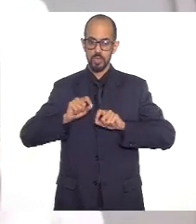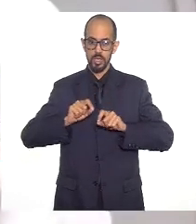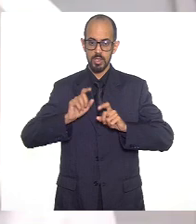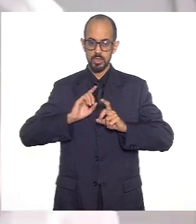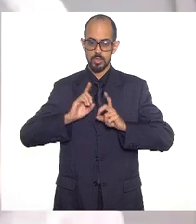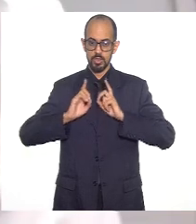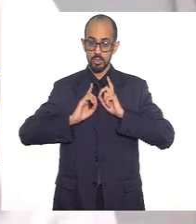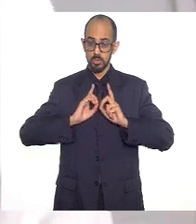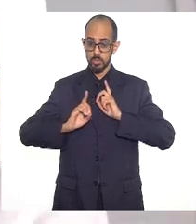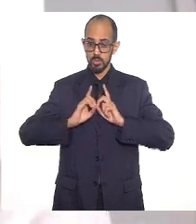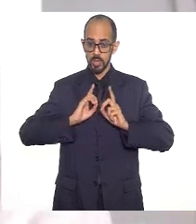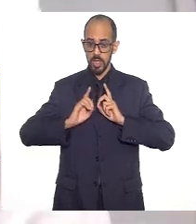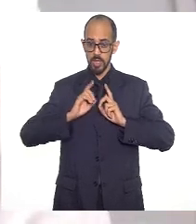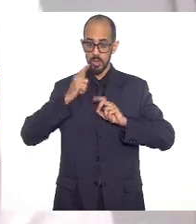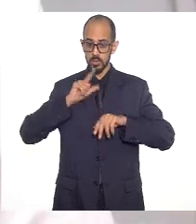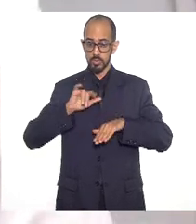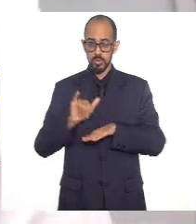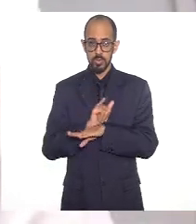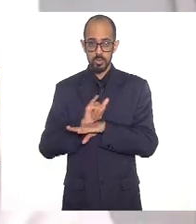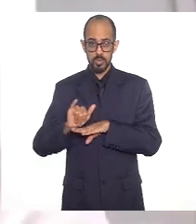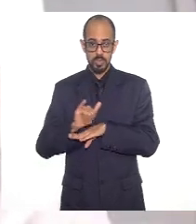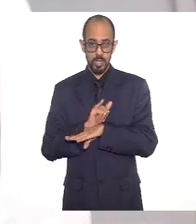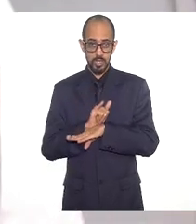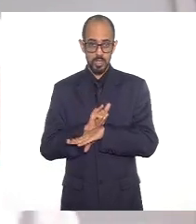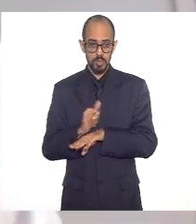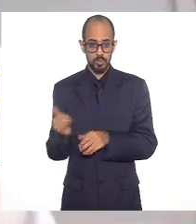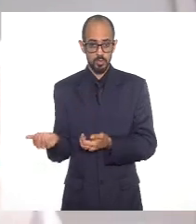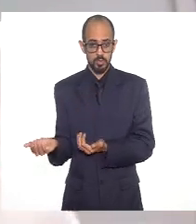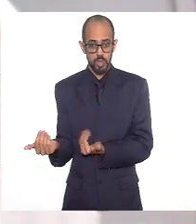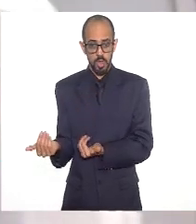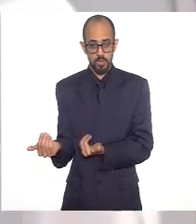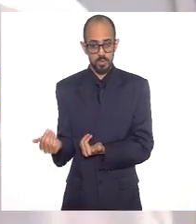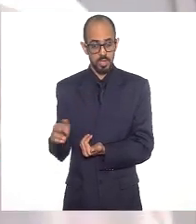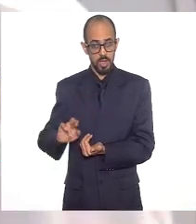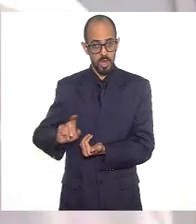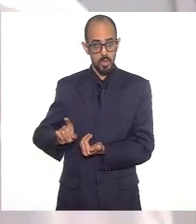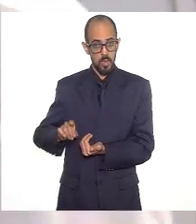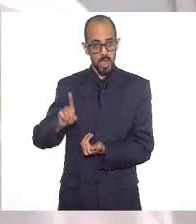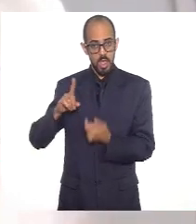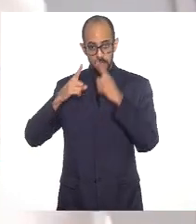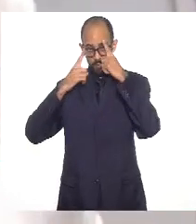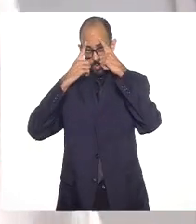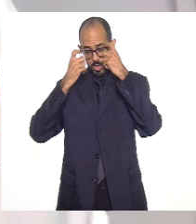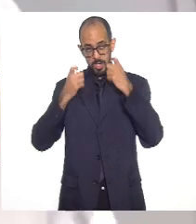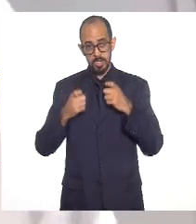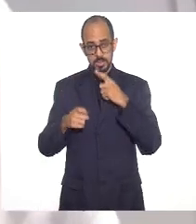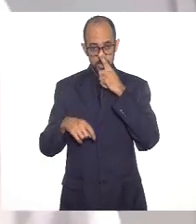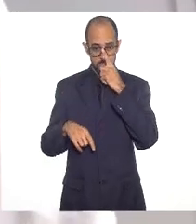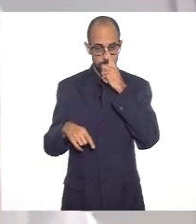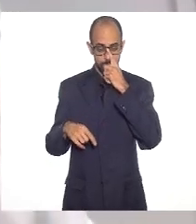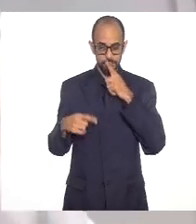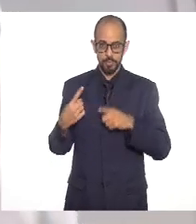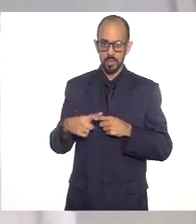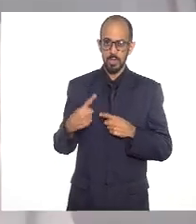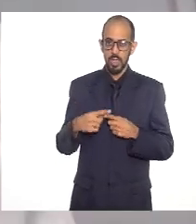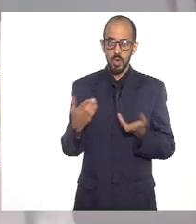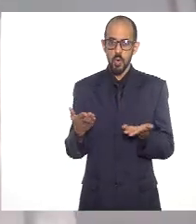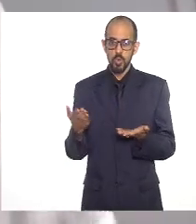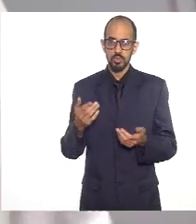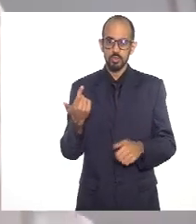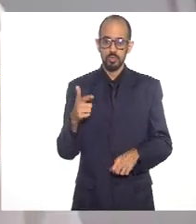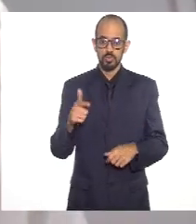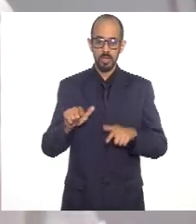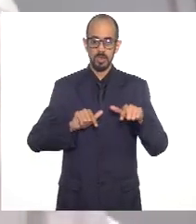alguma saída para a nossa juventude de favela e periferia que não seja a saída da violência. Porque hoje não tem emprego para todo